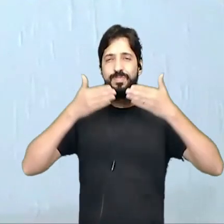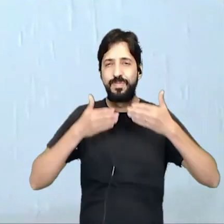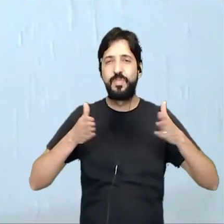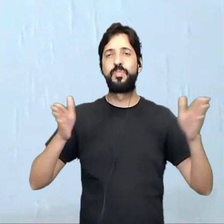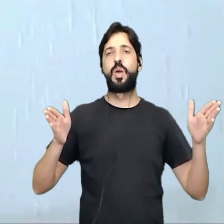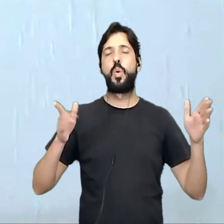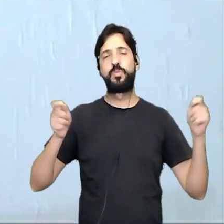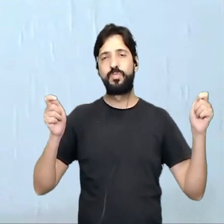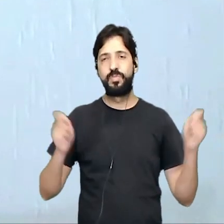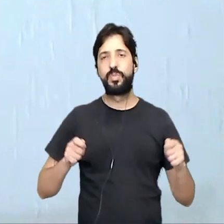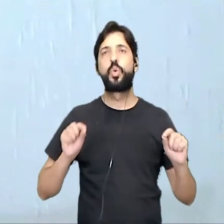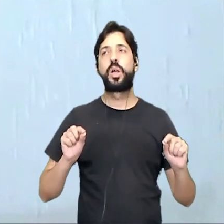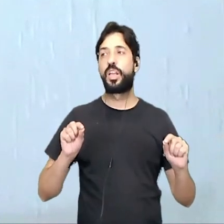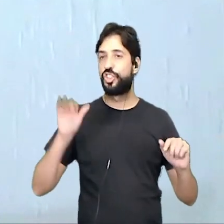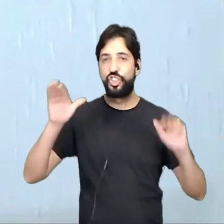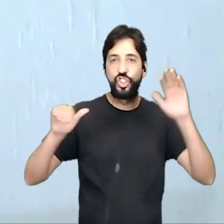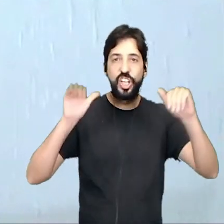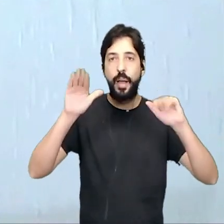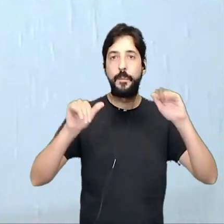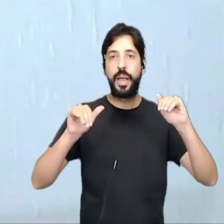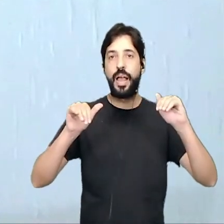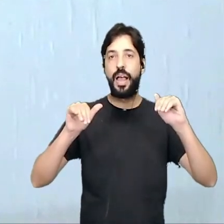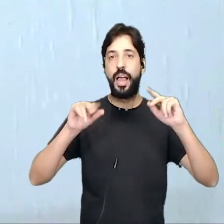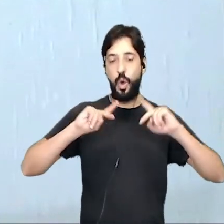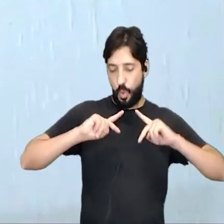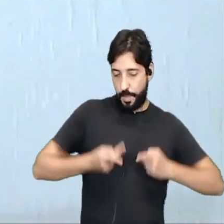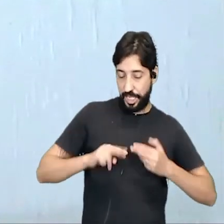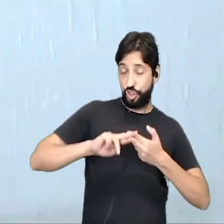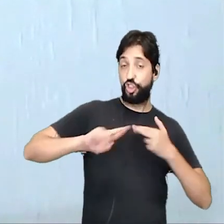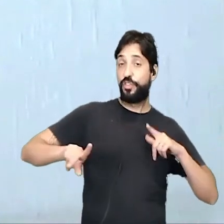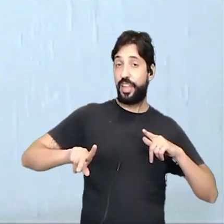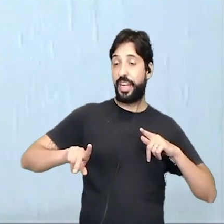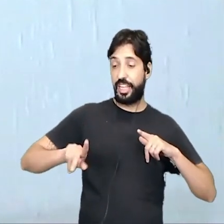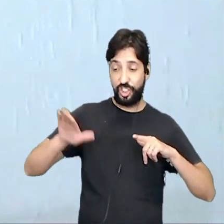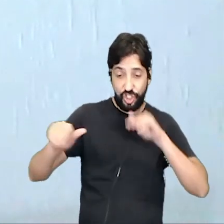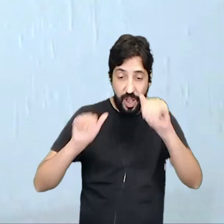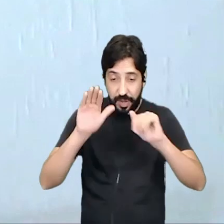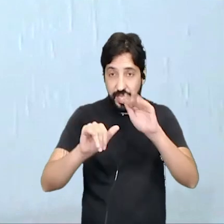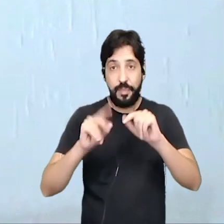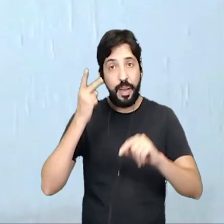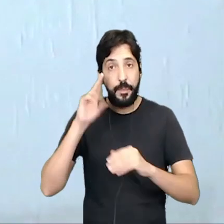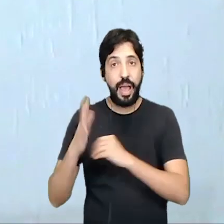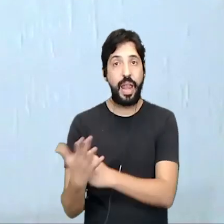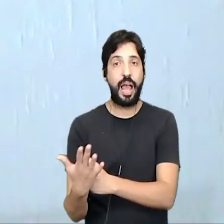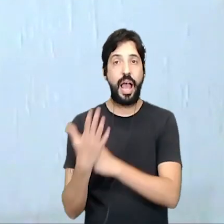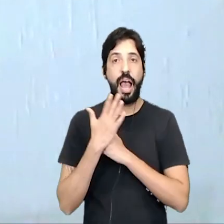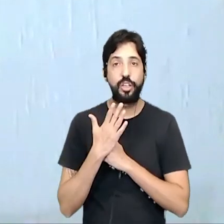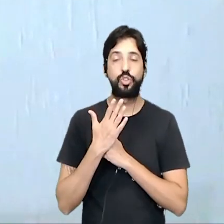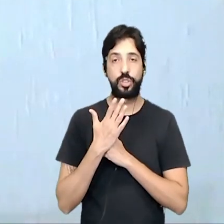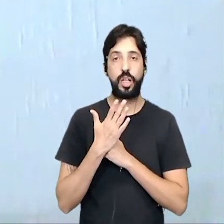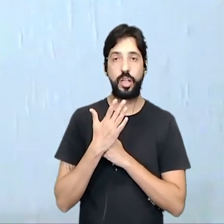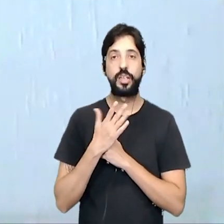a possibilidade da gente convocar tudo que não é humano para nos socorrer.